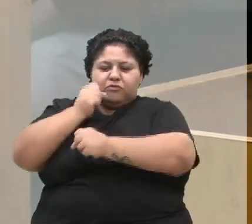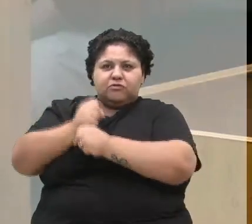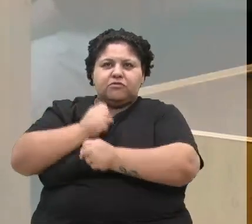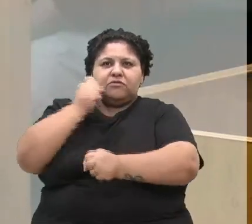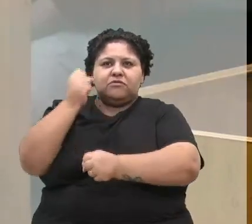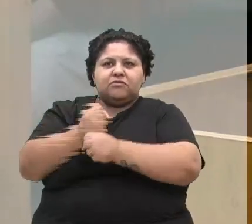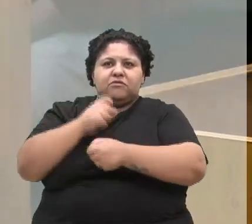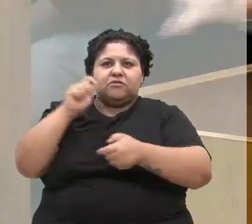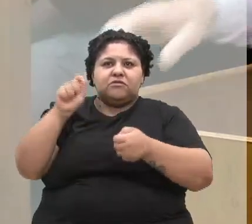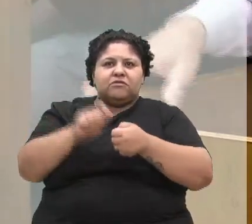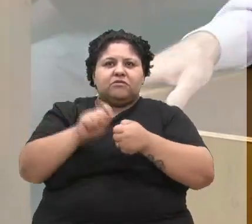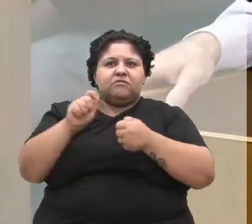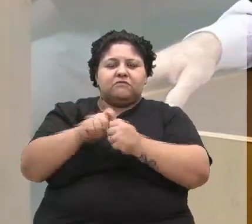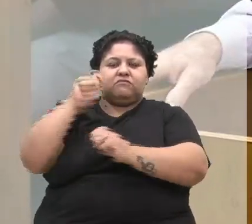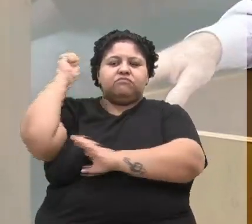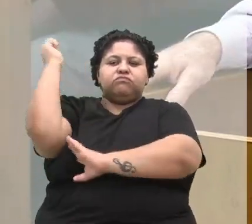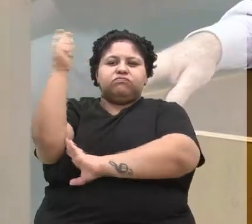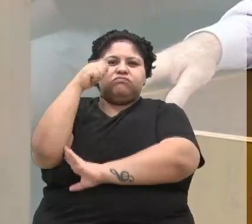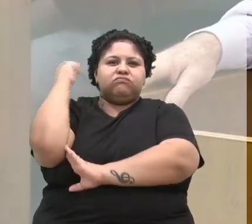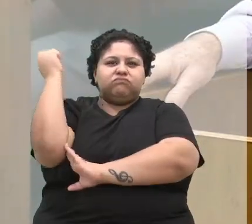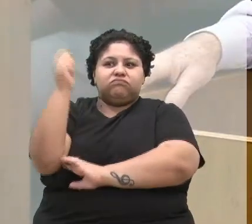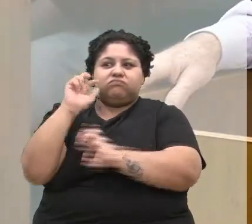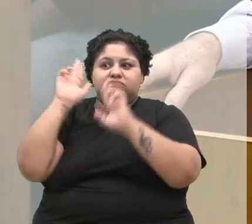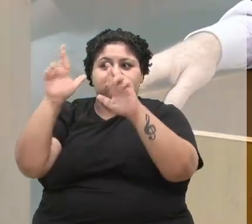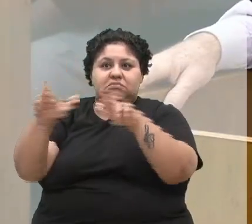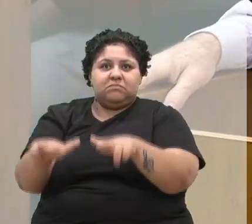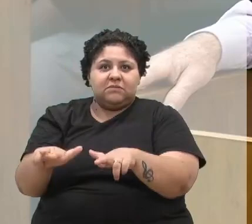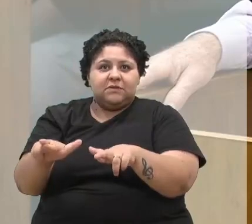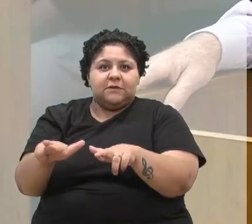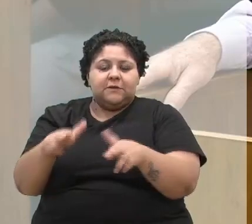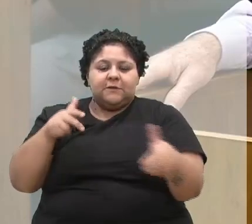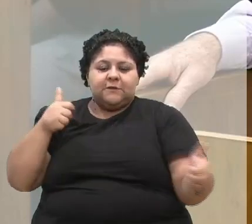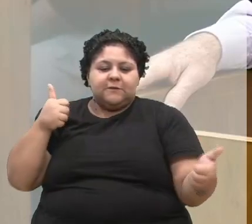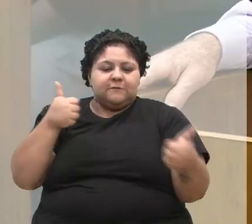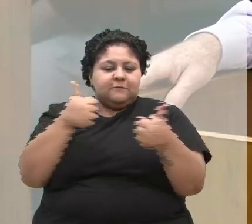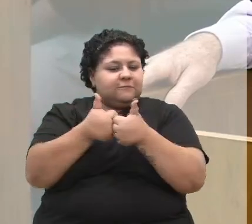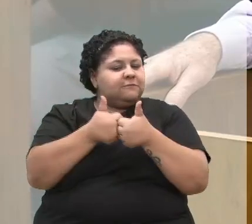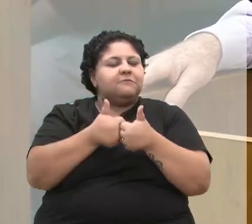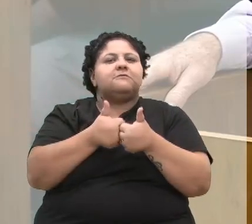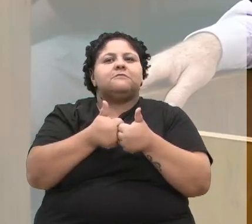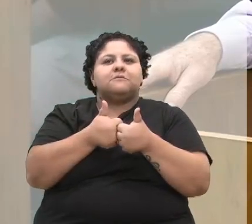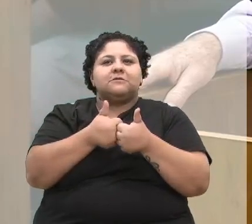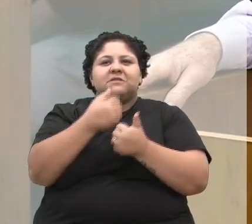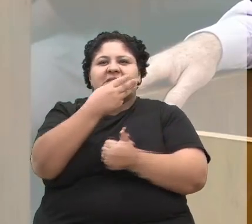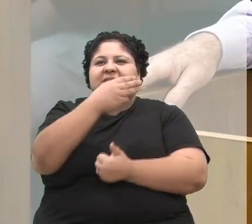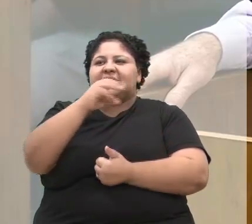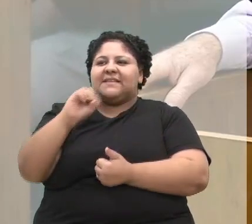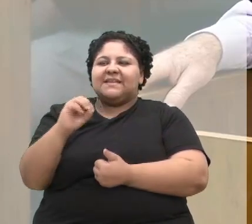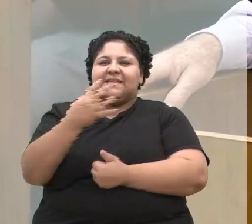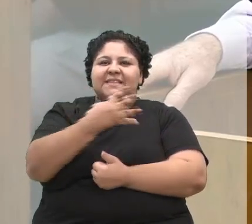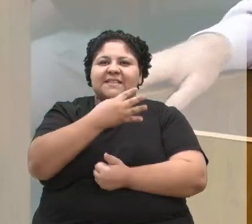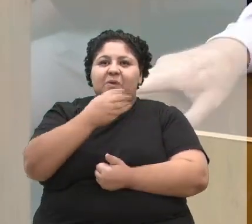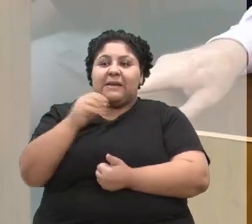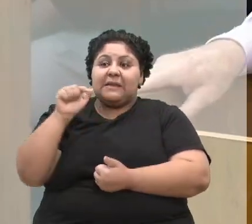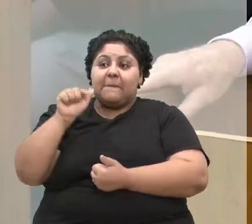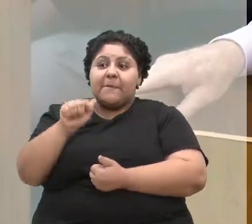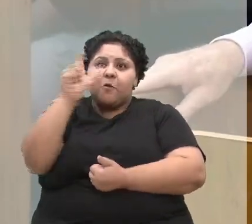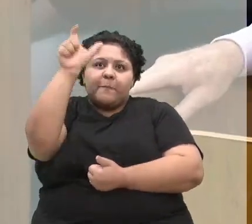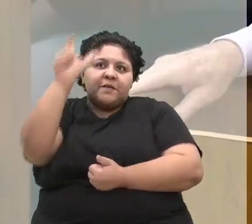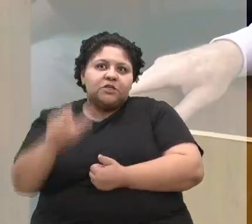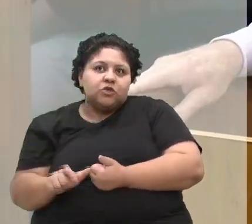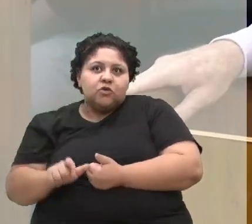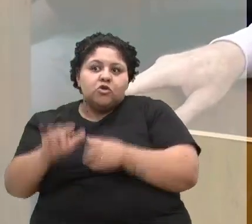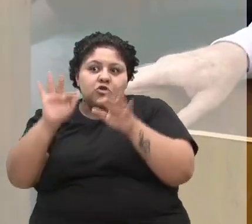fez grandes rodeios lá na região, reunia com certeza 30, 40 mil pessoas no final de